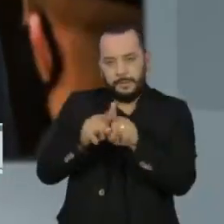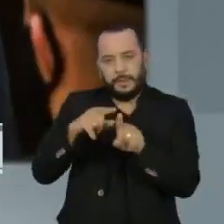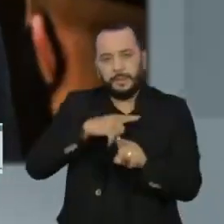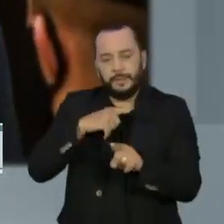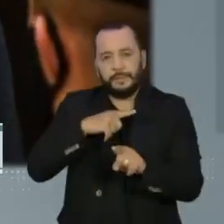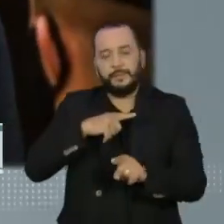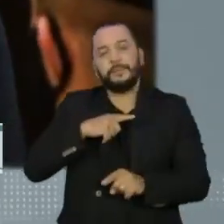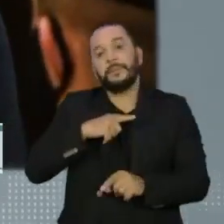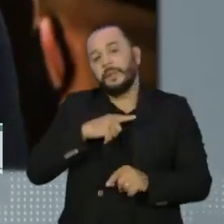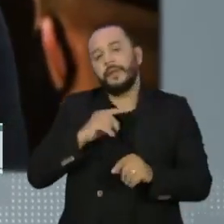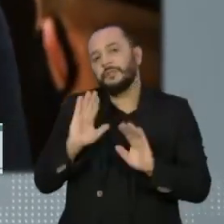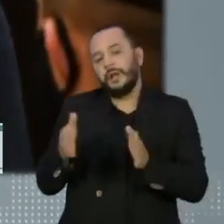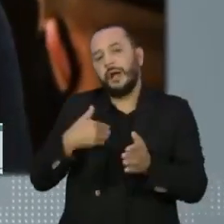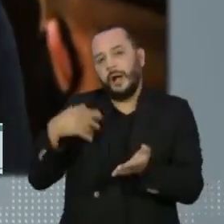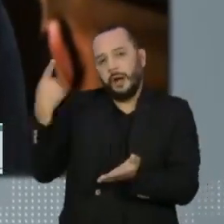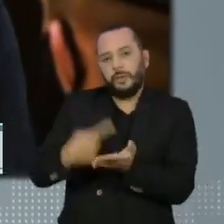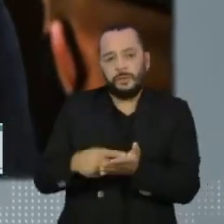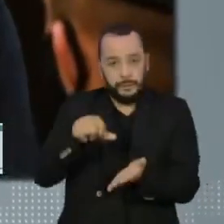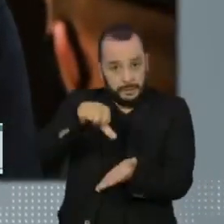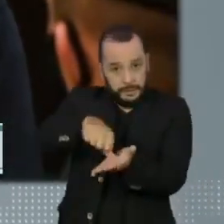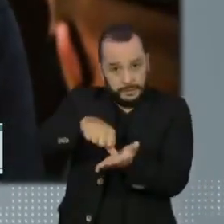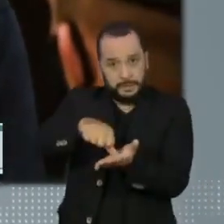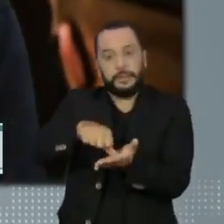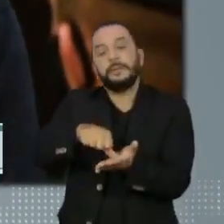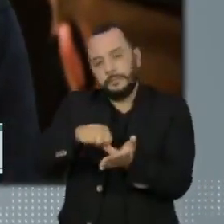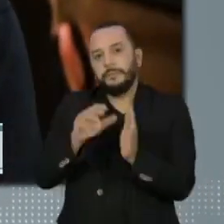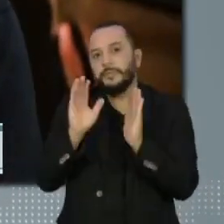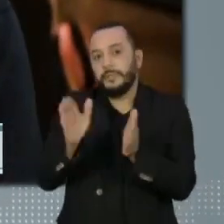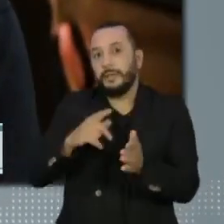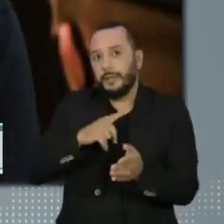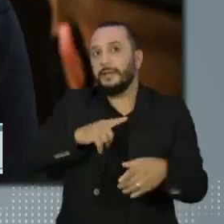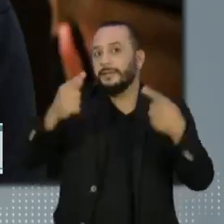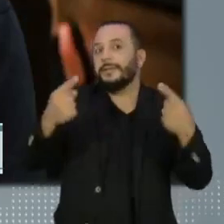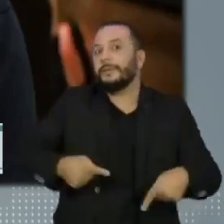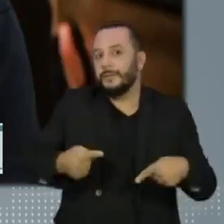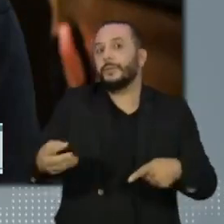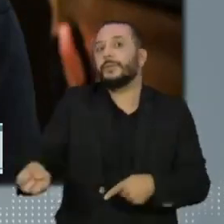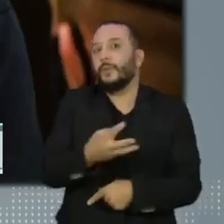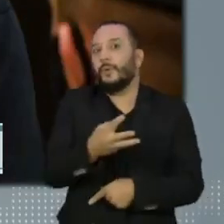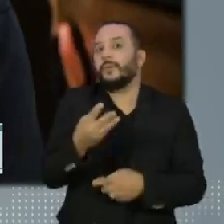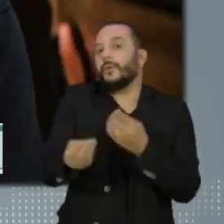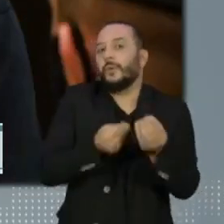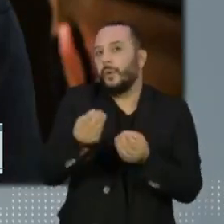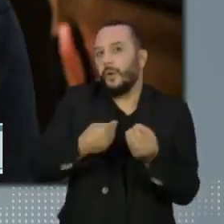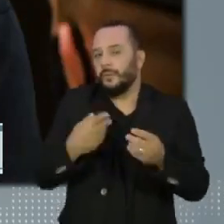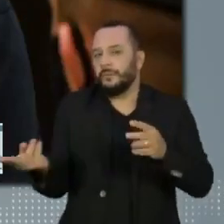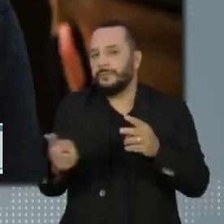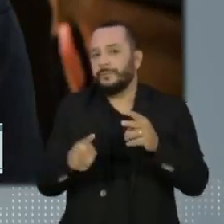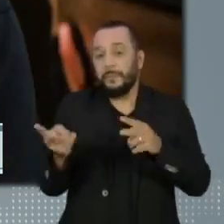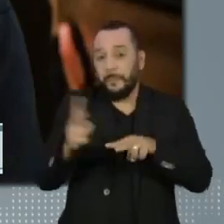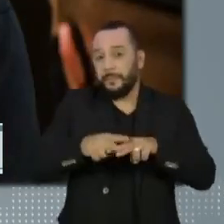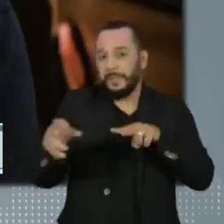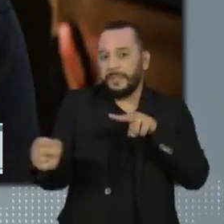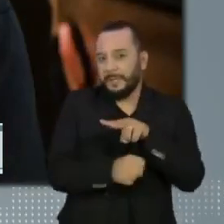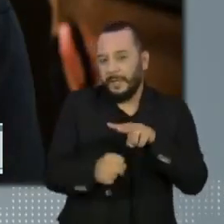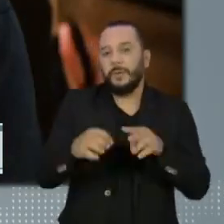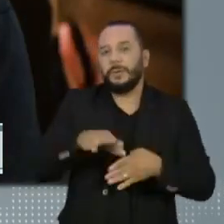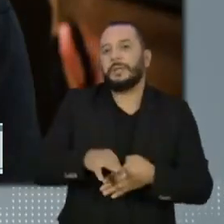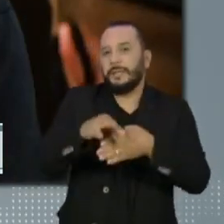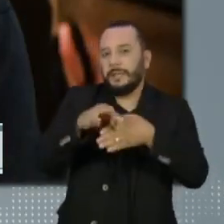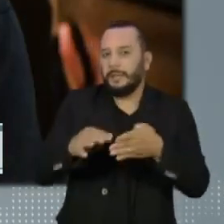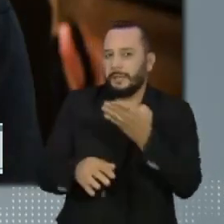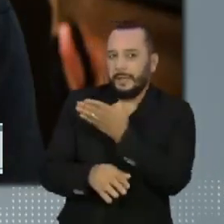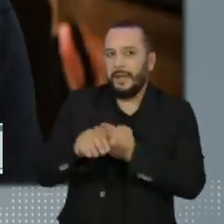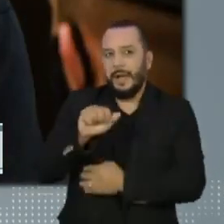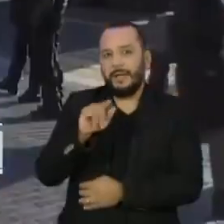mas novos desafios já aparecem para testar a política externa de Baden como as prisões do líder